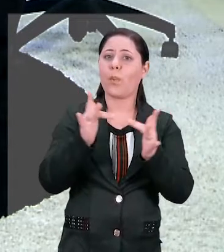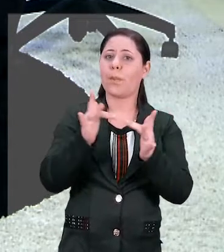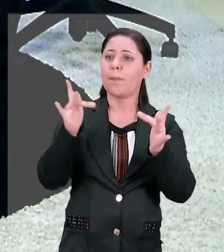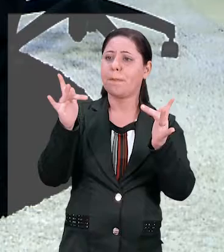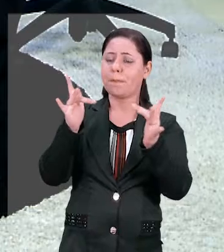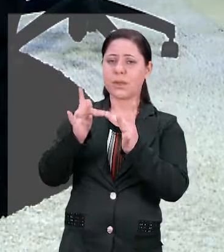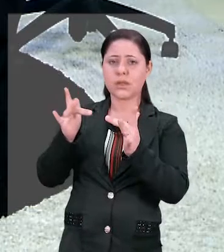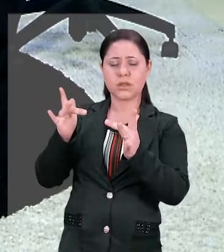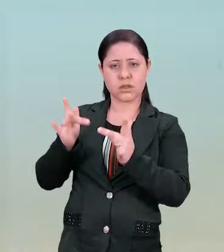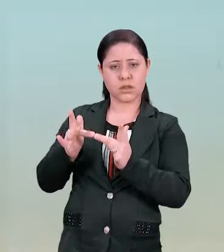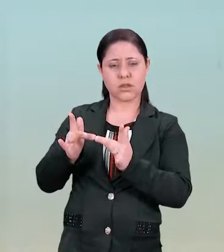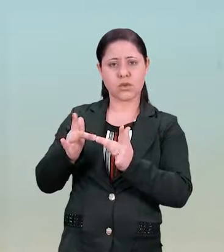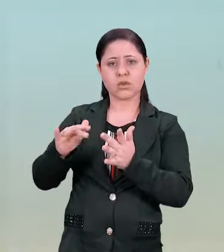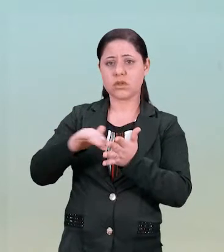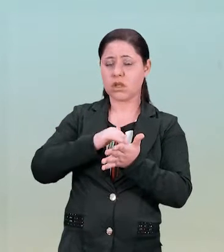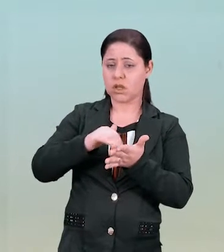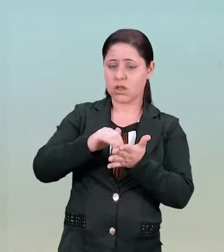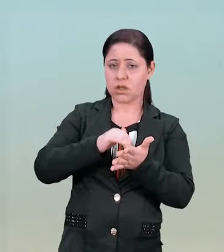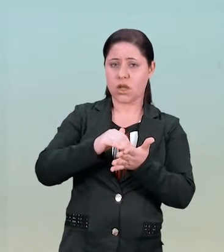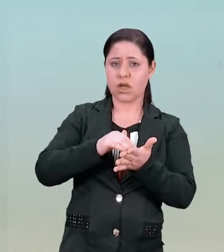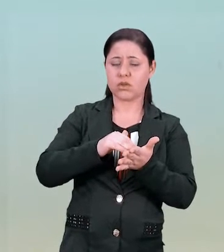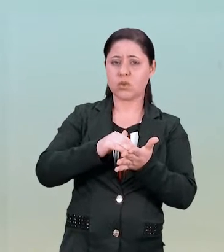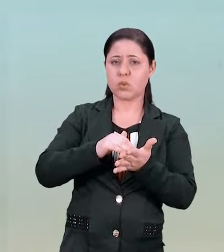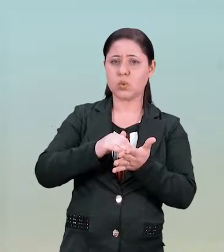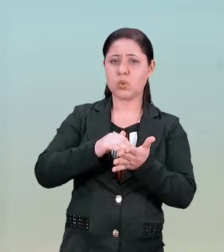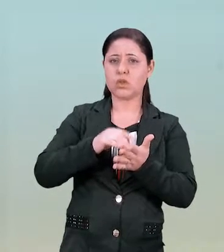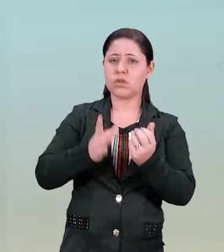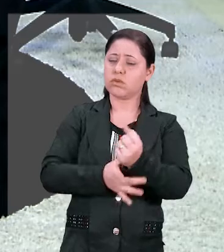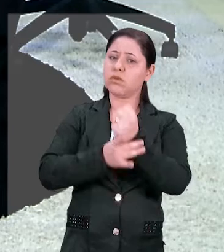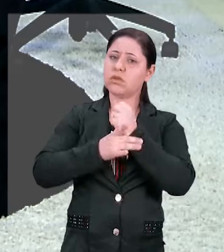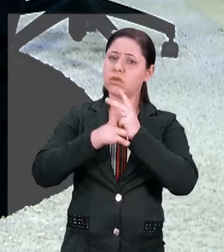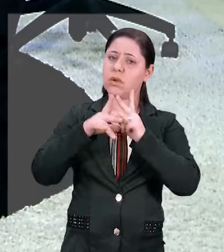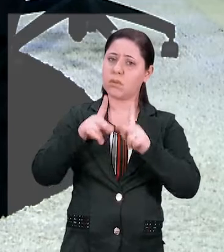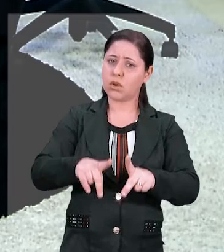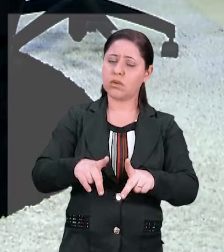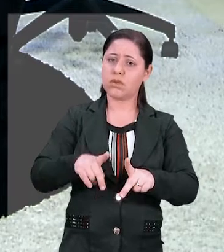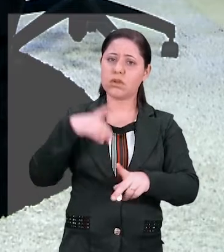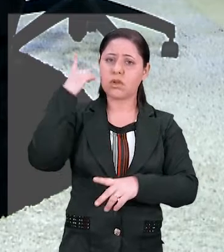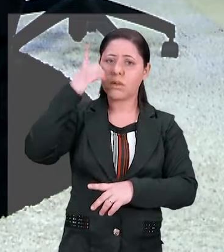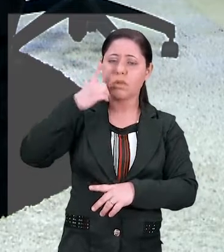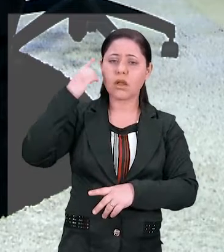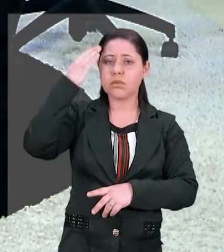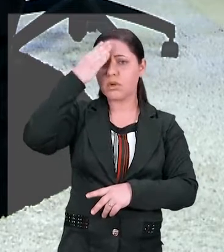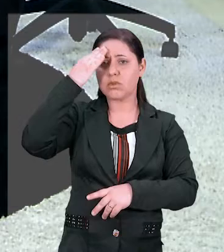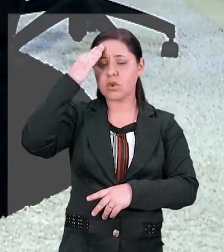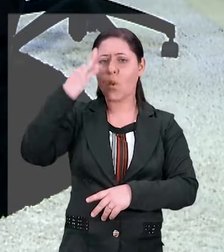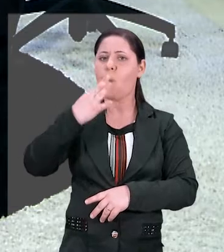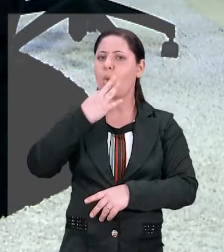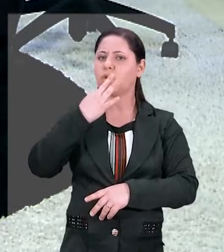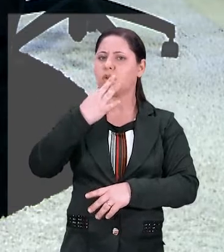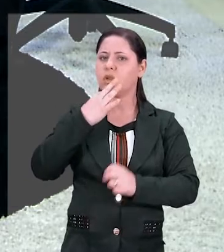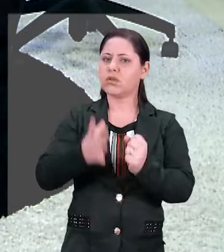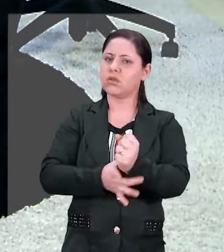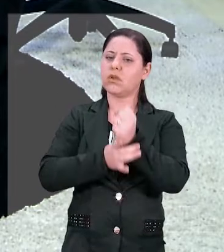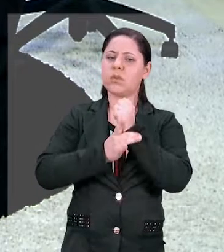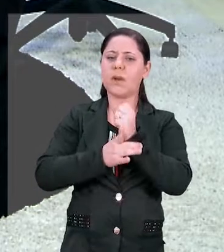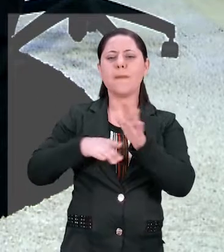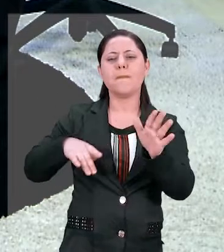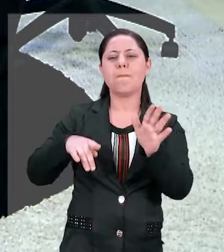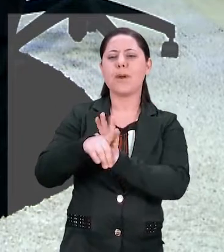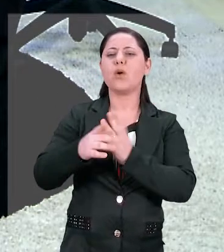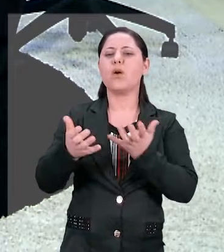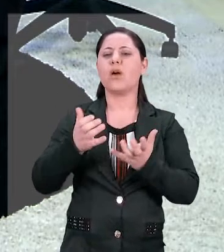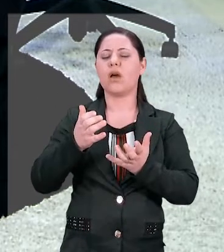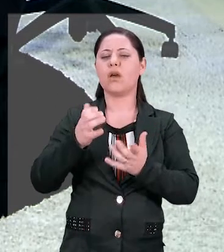do ex-secretário de Segurança Pública e atual líder do governo, o deputado Barbosinha, que conhece muito segurança pública. Uma pergunta que eu gostaria de fazer ao